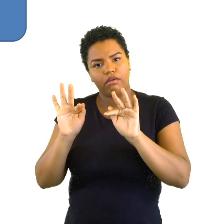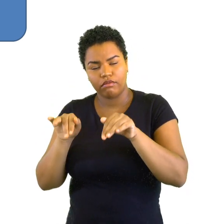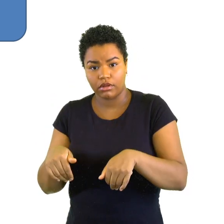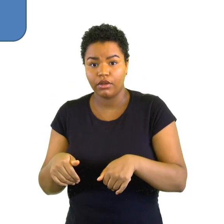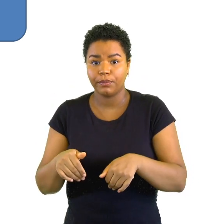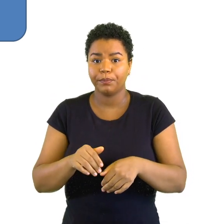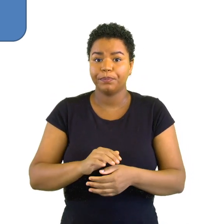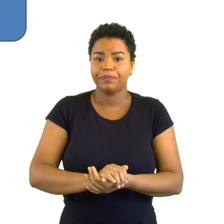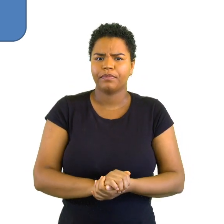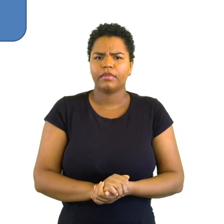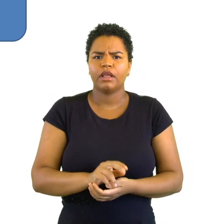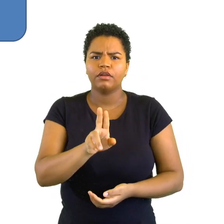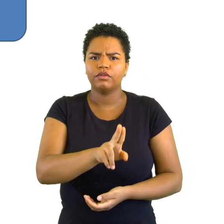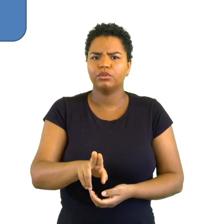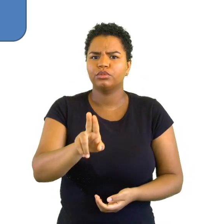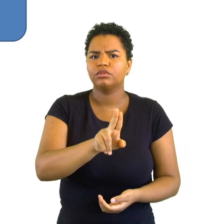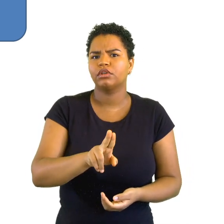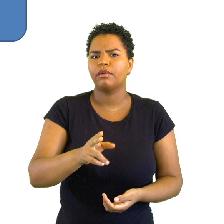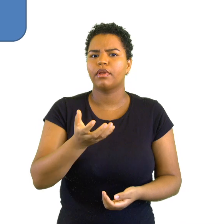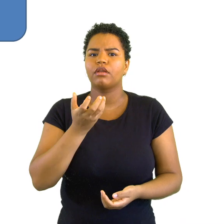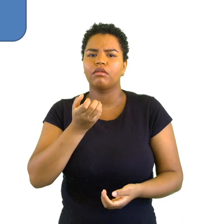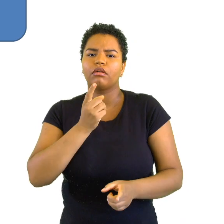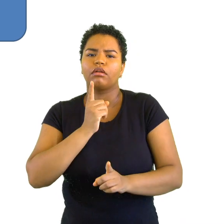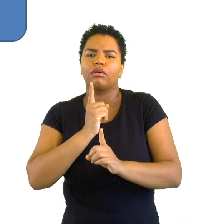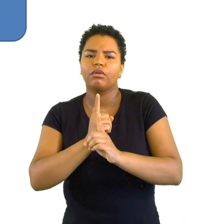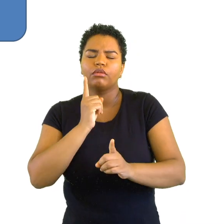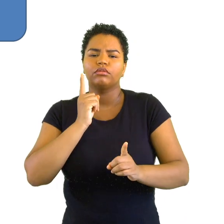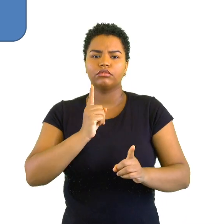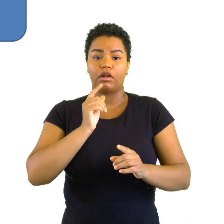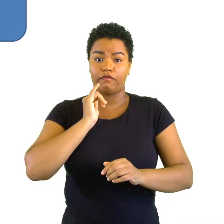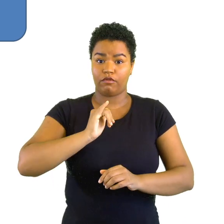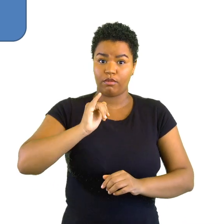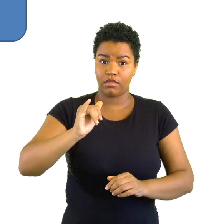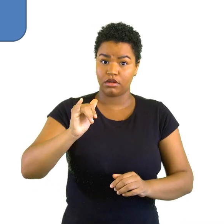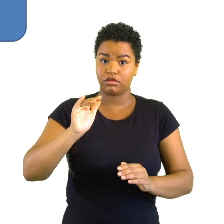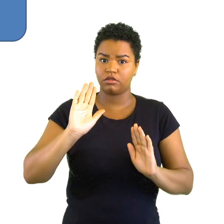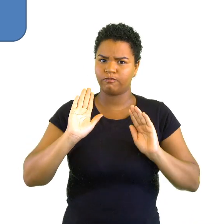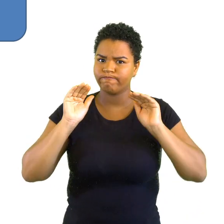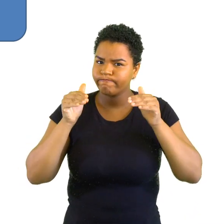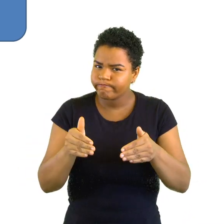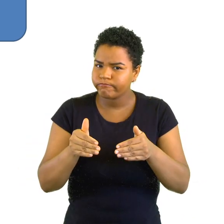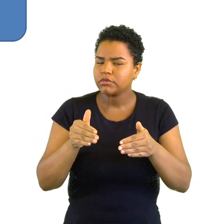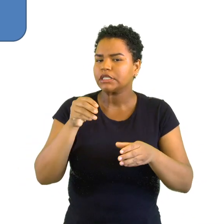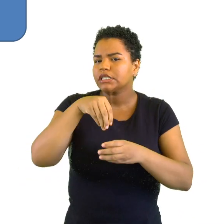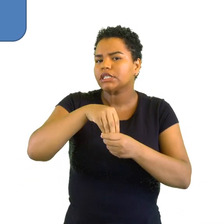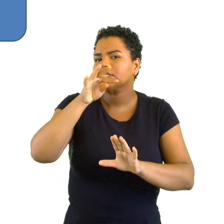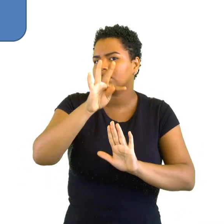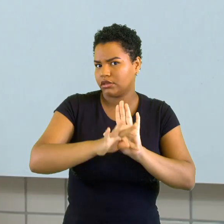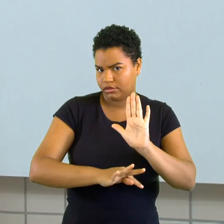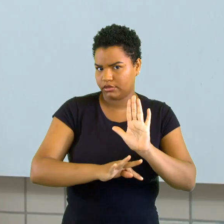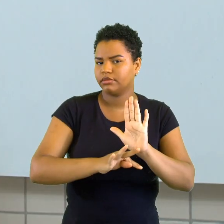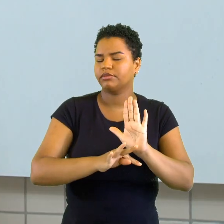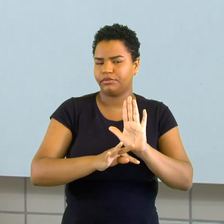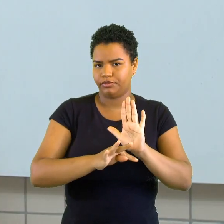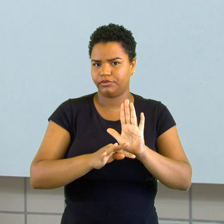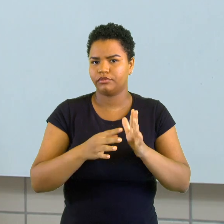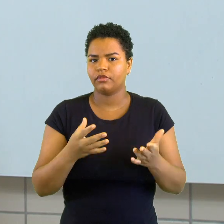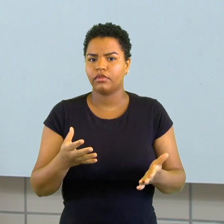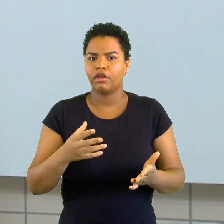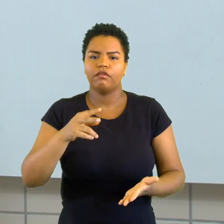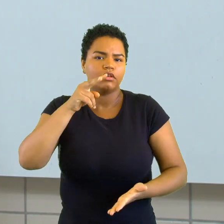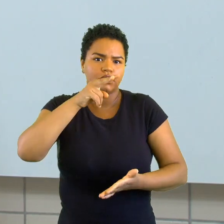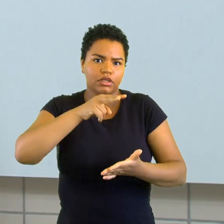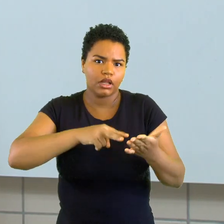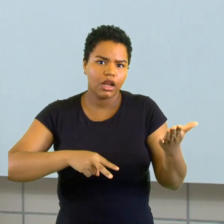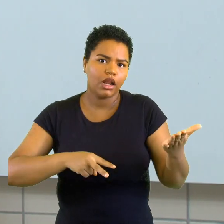quero encontrar alguma informação específica, eu estou buscando algo específico no texto. Então eu não leio o